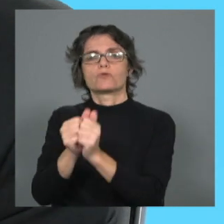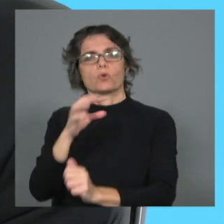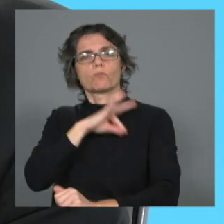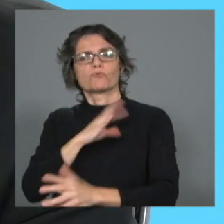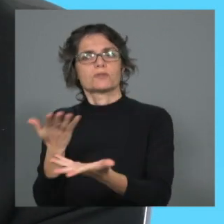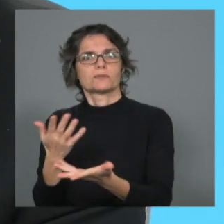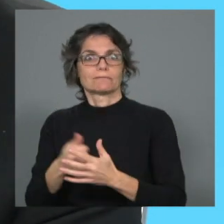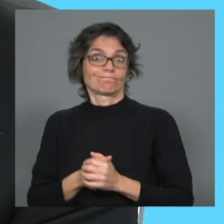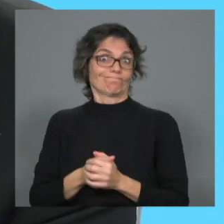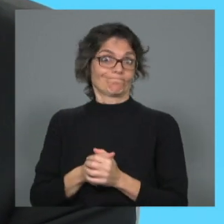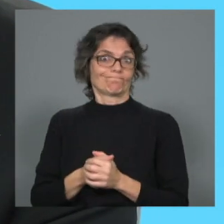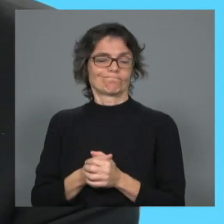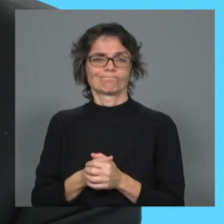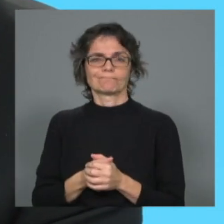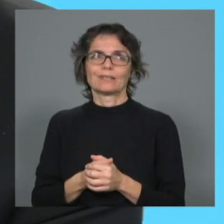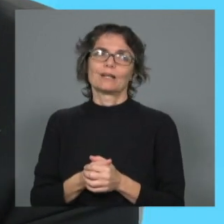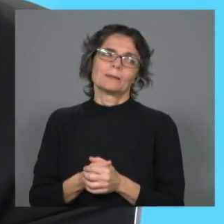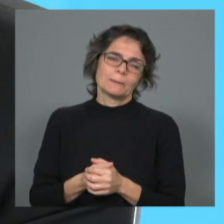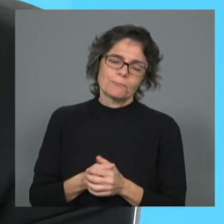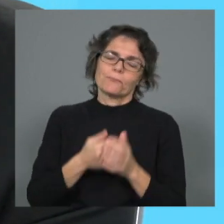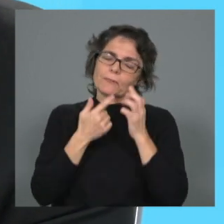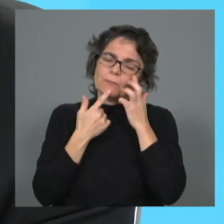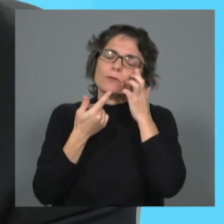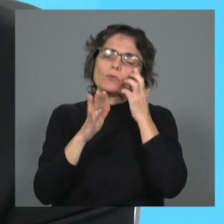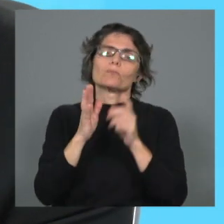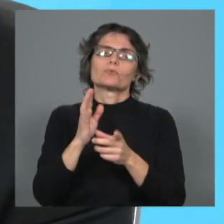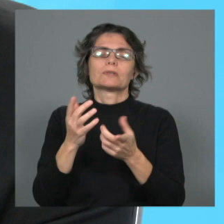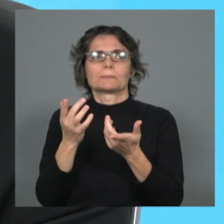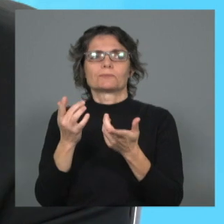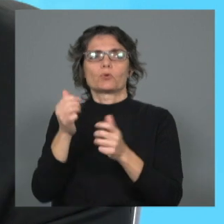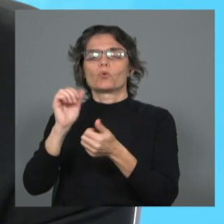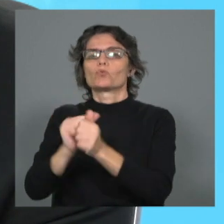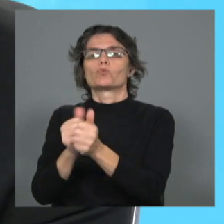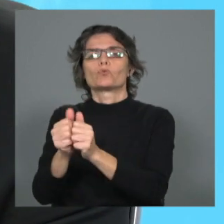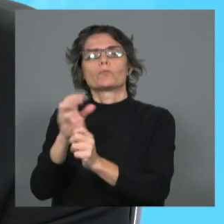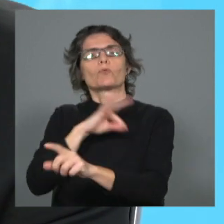Pois, porque o desporto profissional remete-nos muito para a dimensão do resultado, da